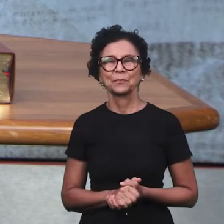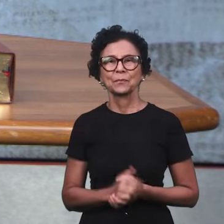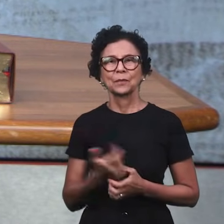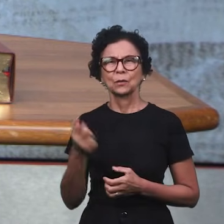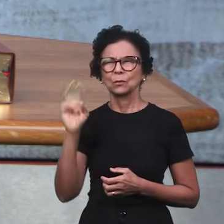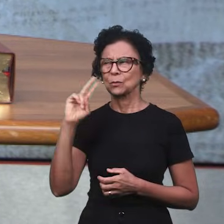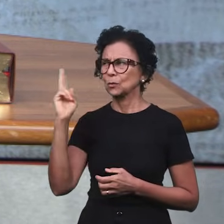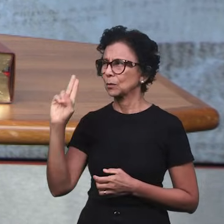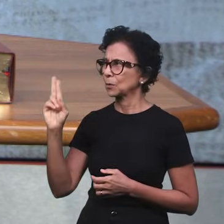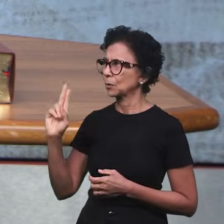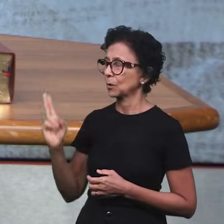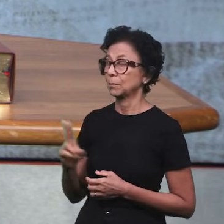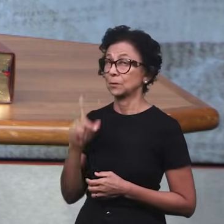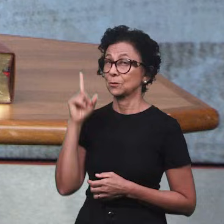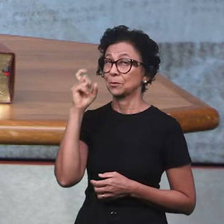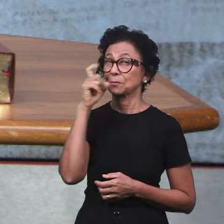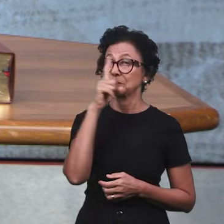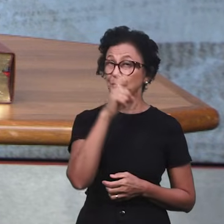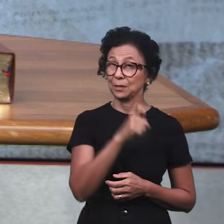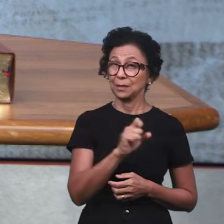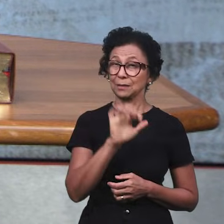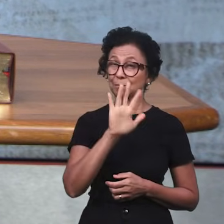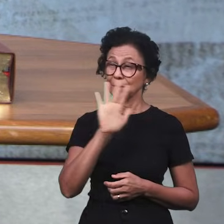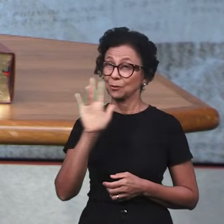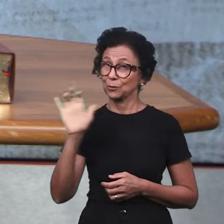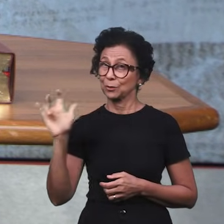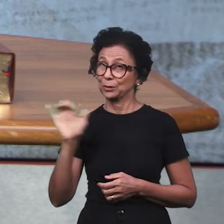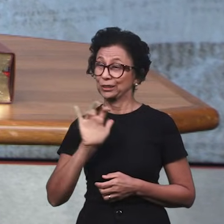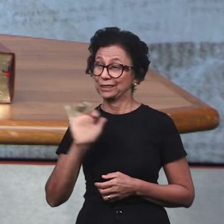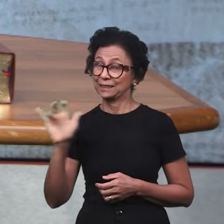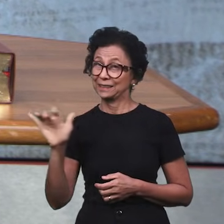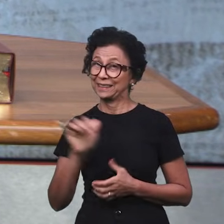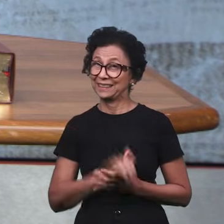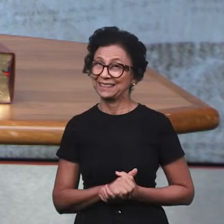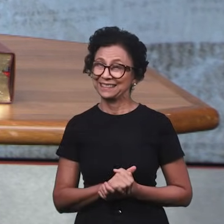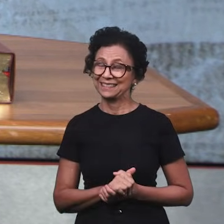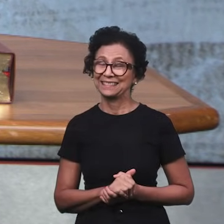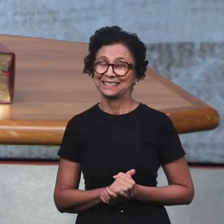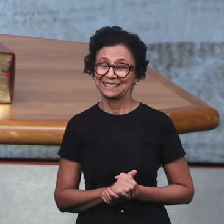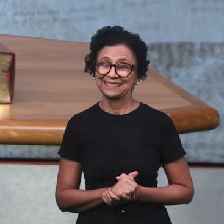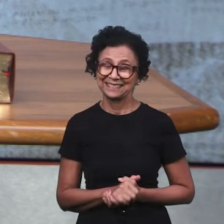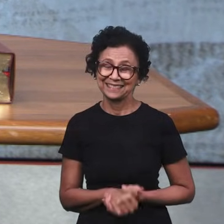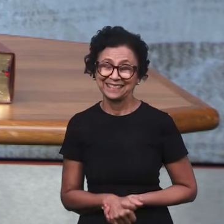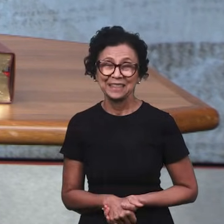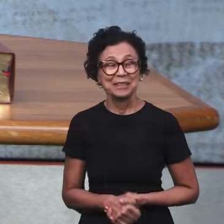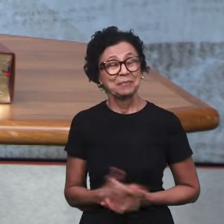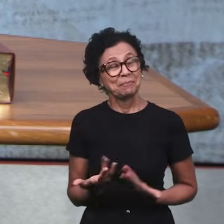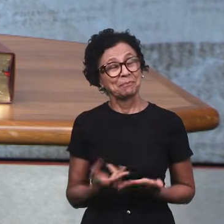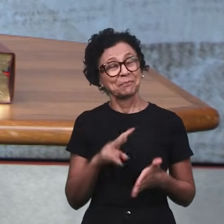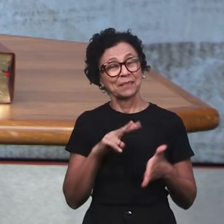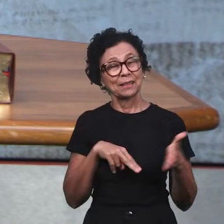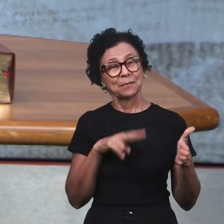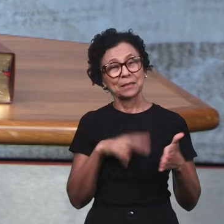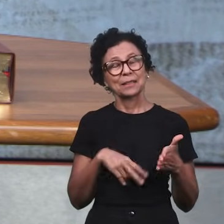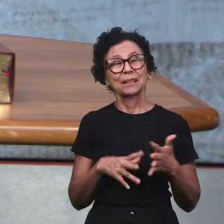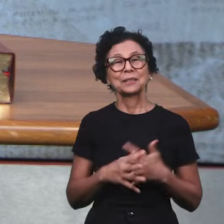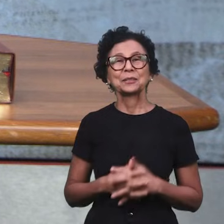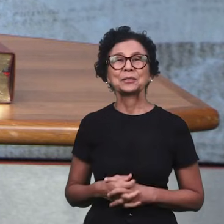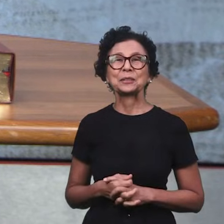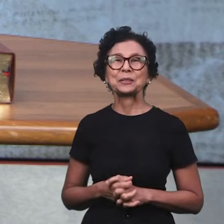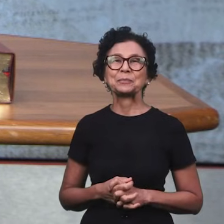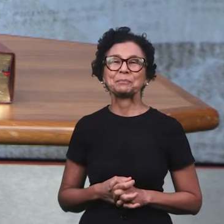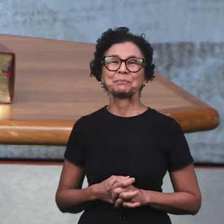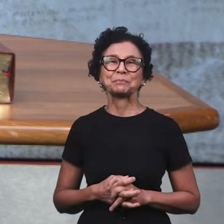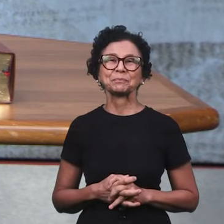nomes extremamente difíceis de pronunciar, mas estamos aqui lendo a palavra do Senhor e esses